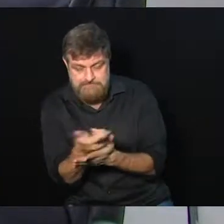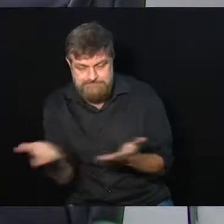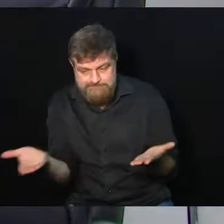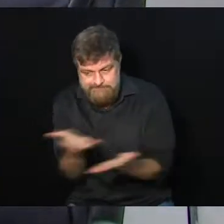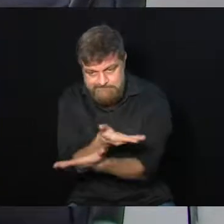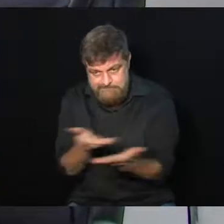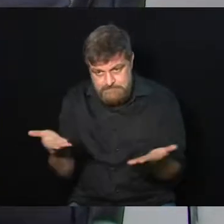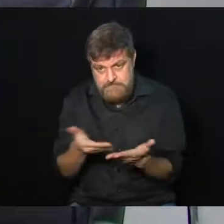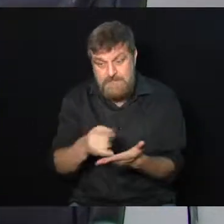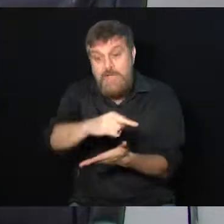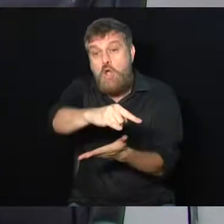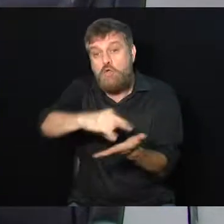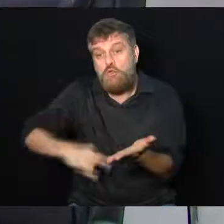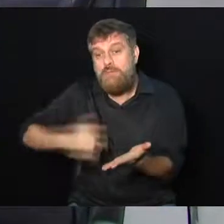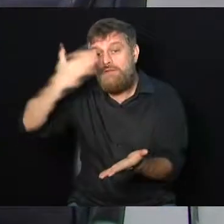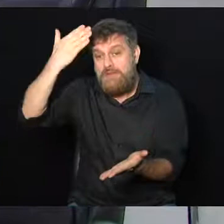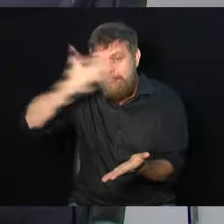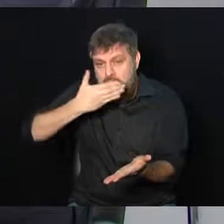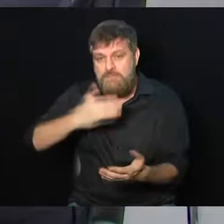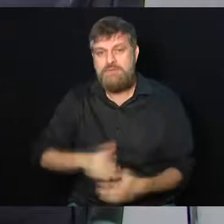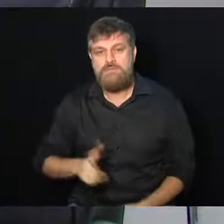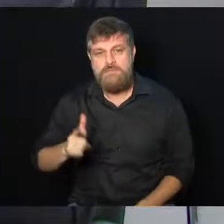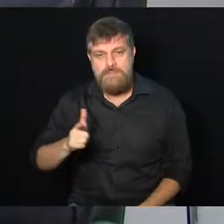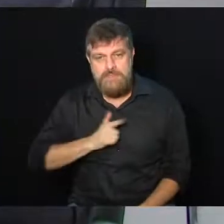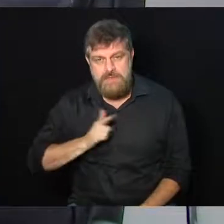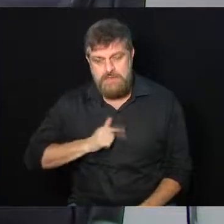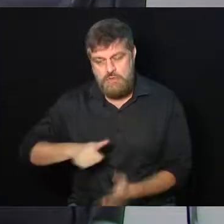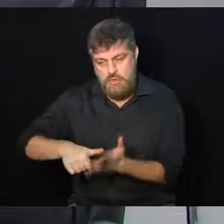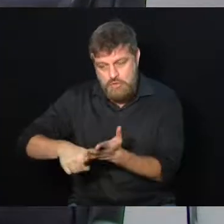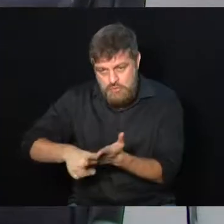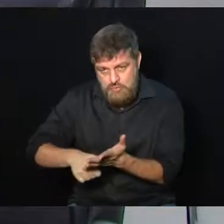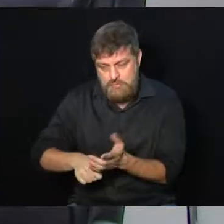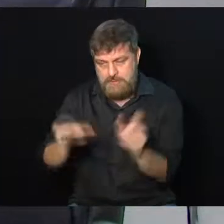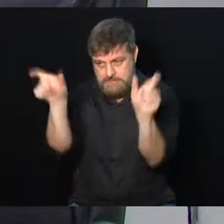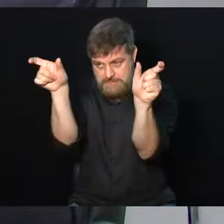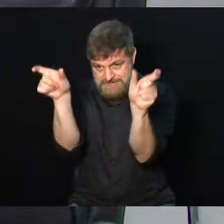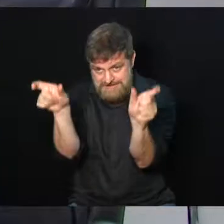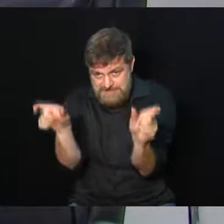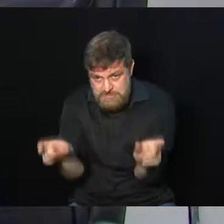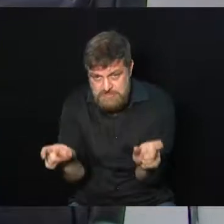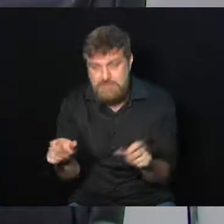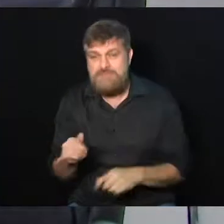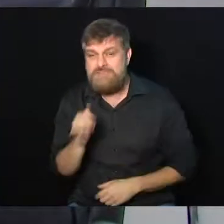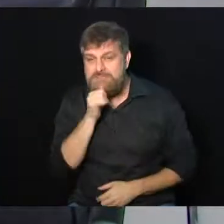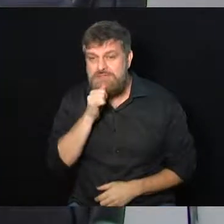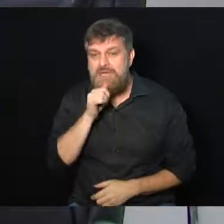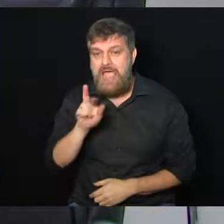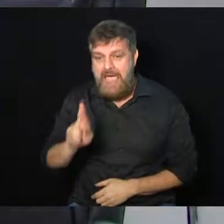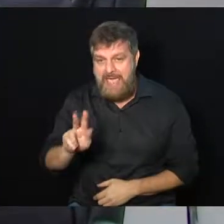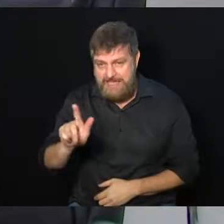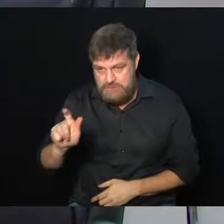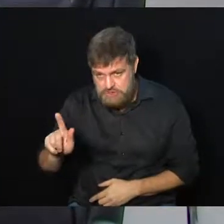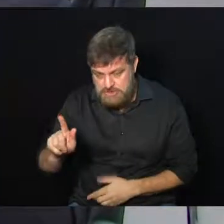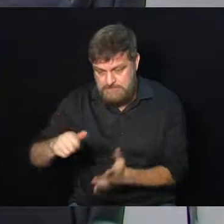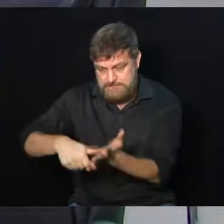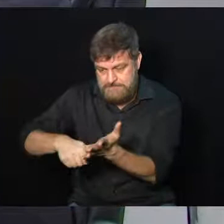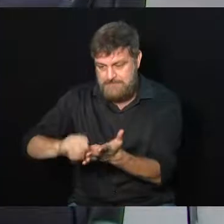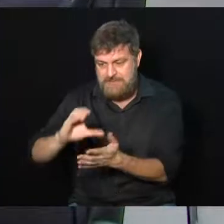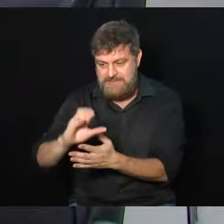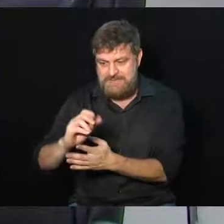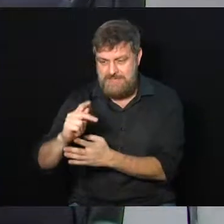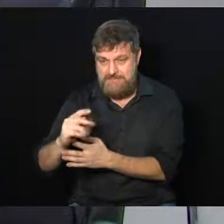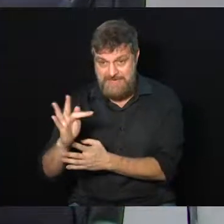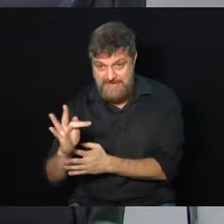imóvel. Então, além dos documentos das partes, que são o RG, o CPF e